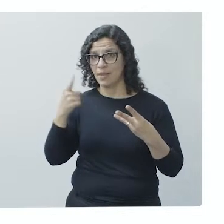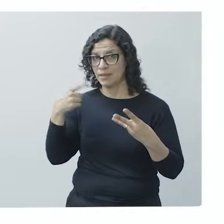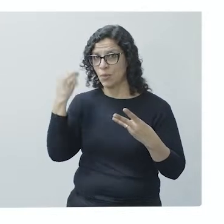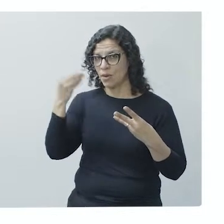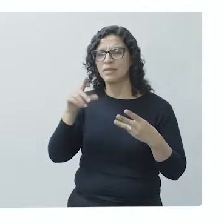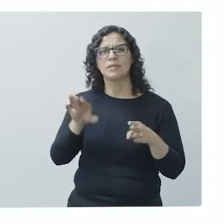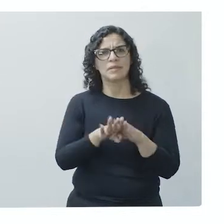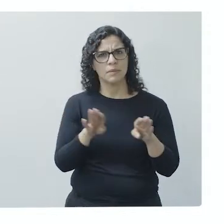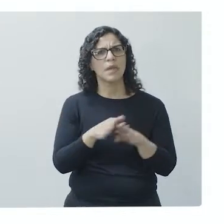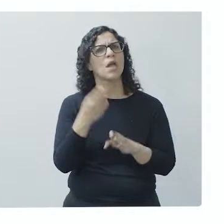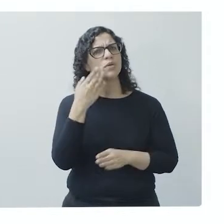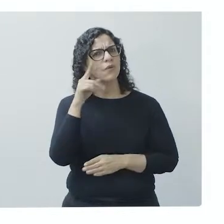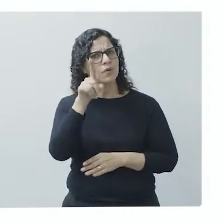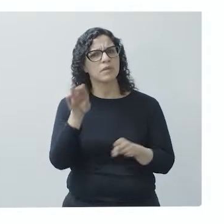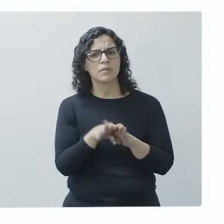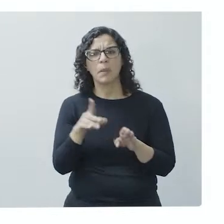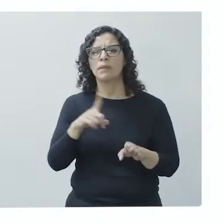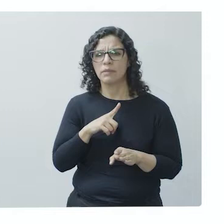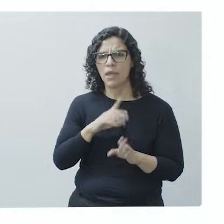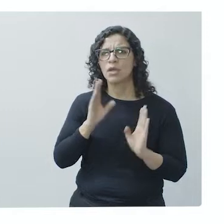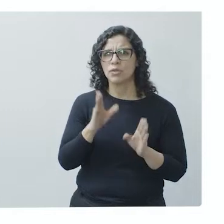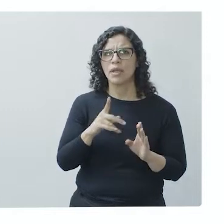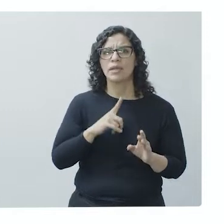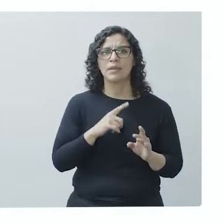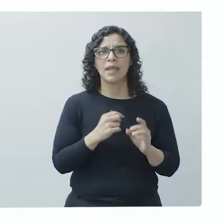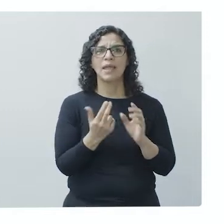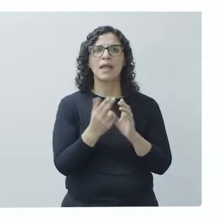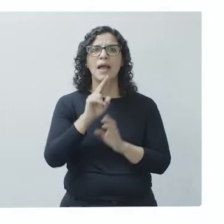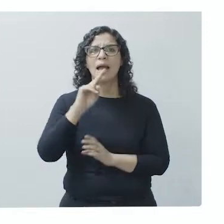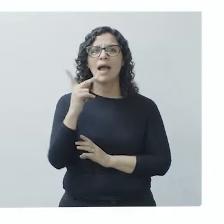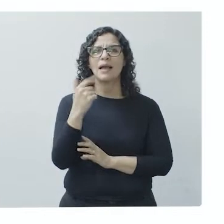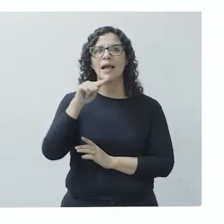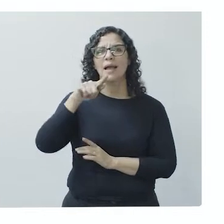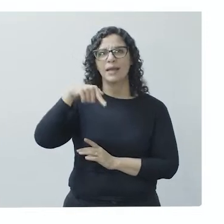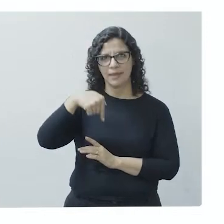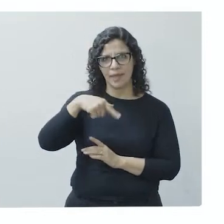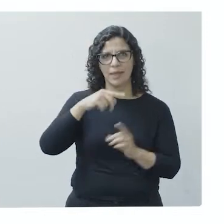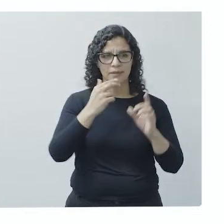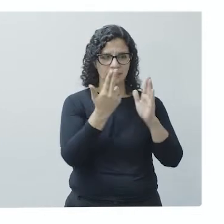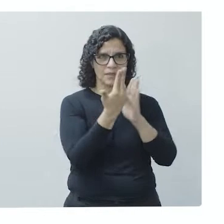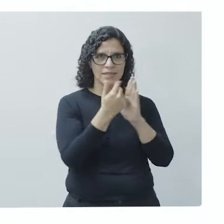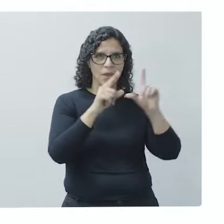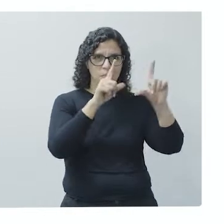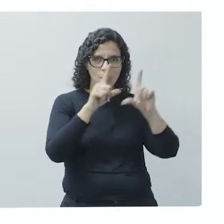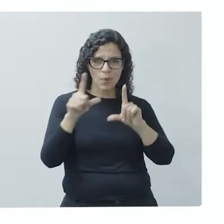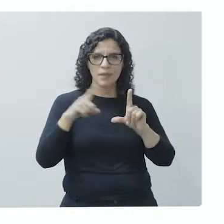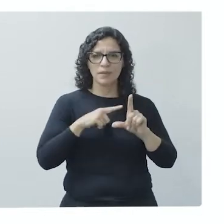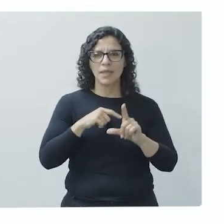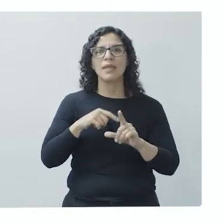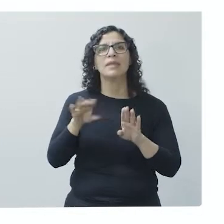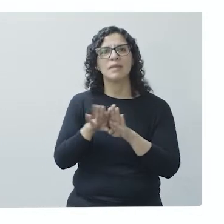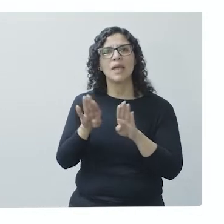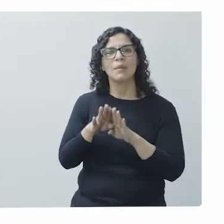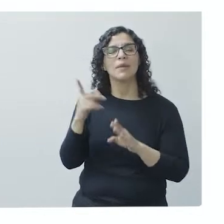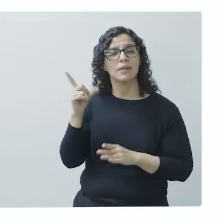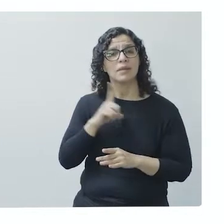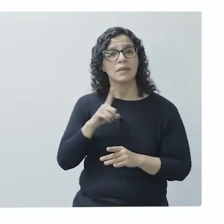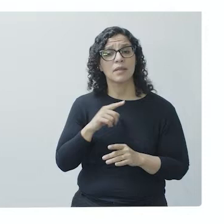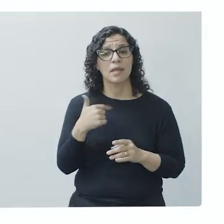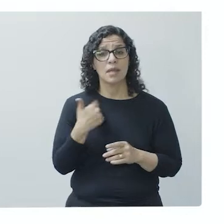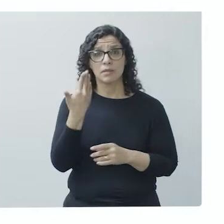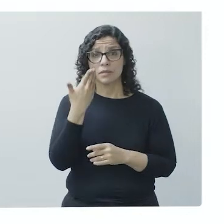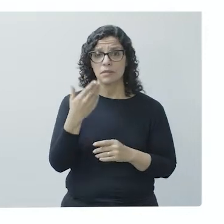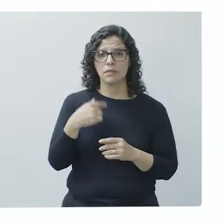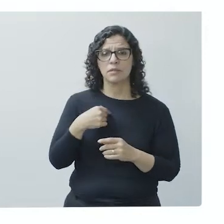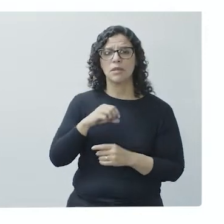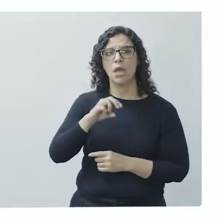eu sei, inclusive, que tem também em quadrinhos. Tá? Tem o texto lá, O Alienista em quadrinhos. Essa obra do